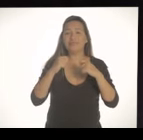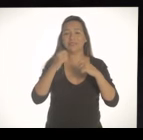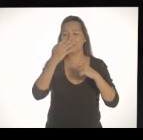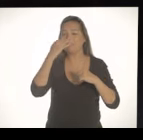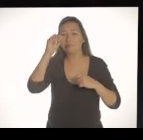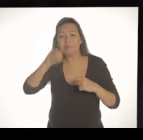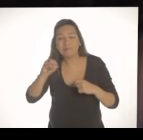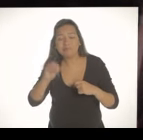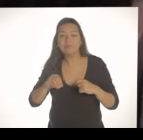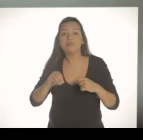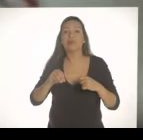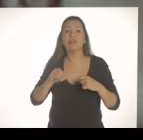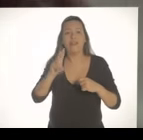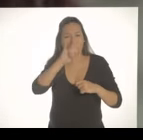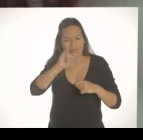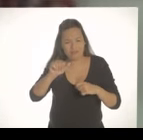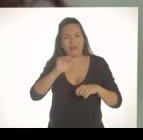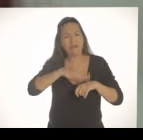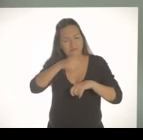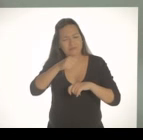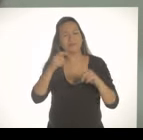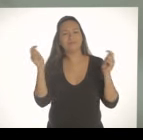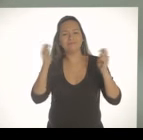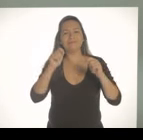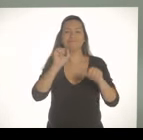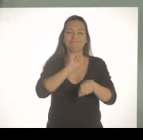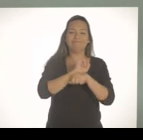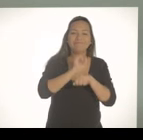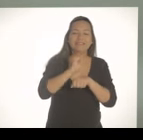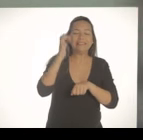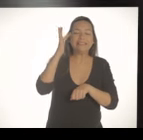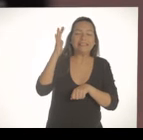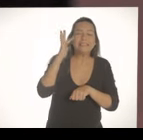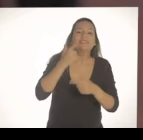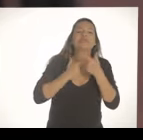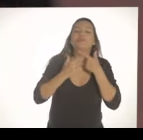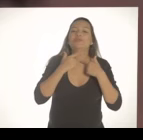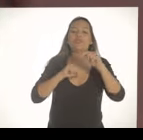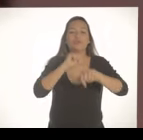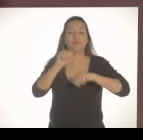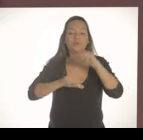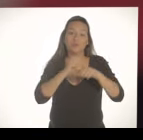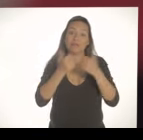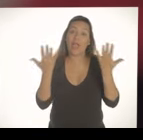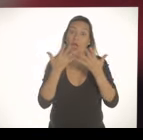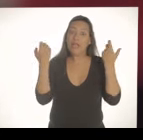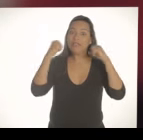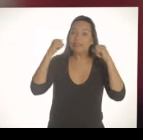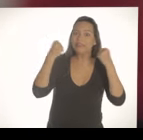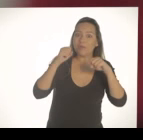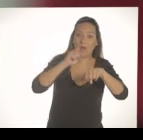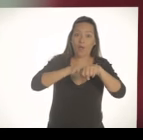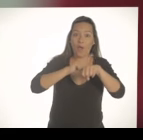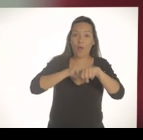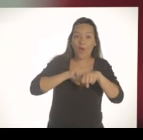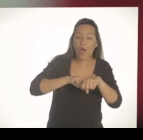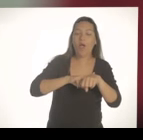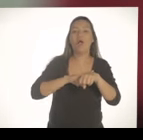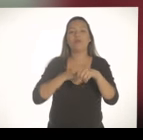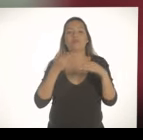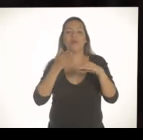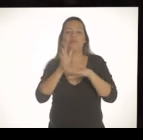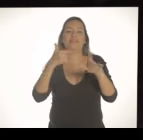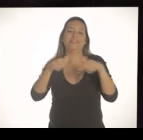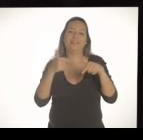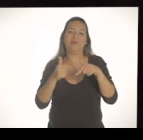precisando. Estamos abandonados. Tenho muita esperança que vai melhorar, com certeza. Tem que ter esperança. Então, agora eu tenho que correr, que já está na